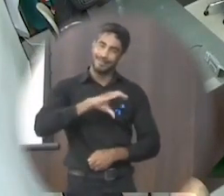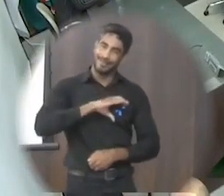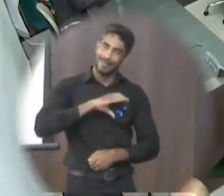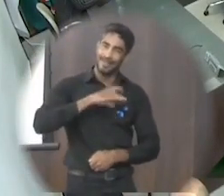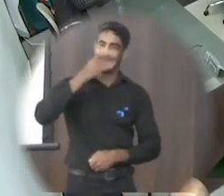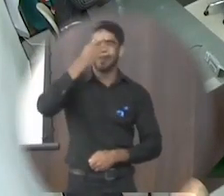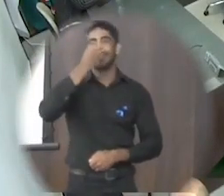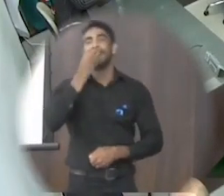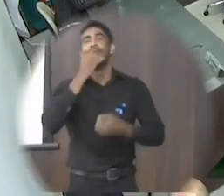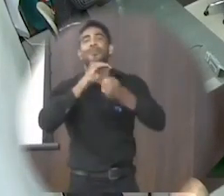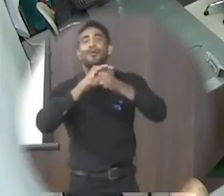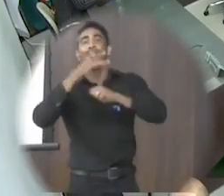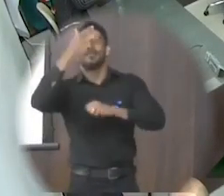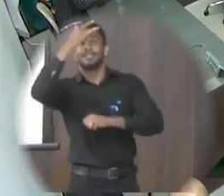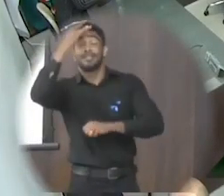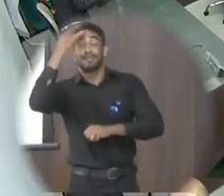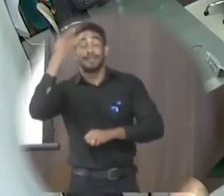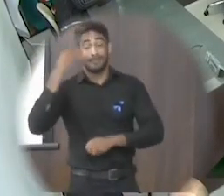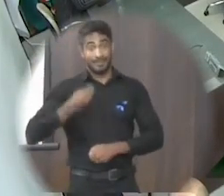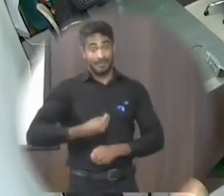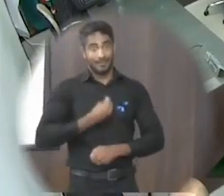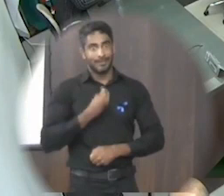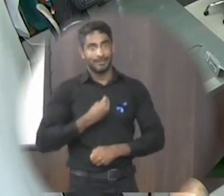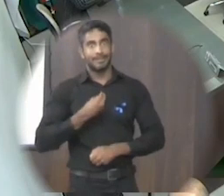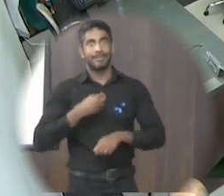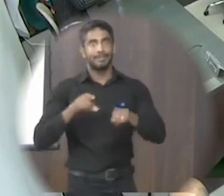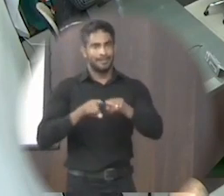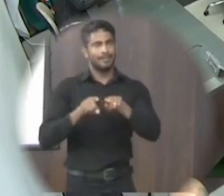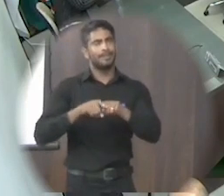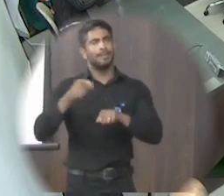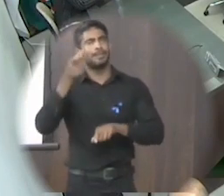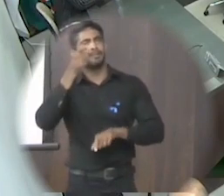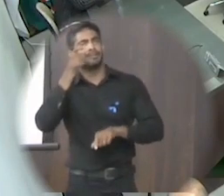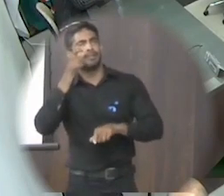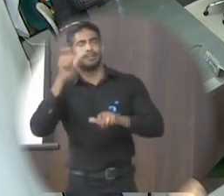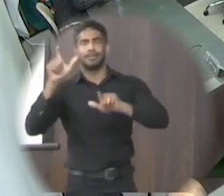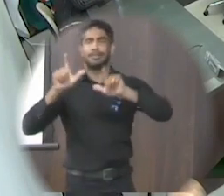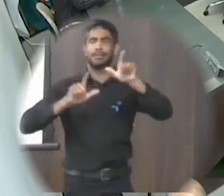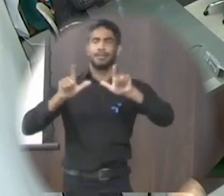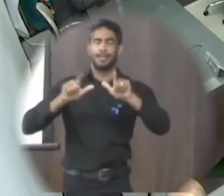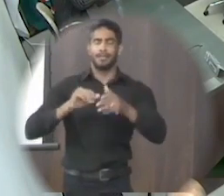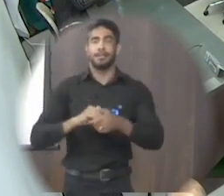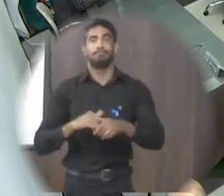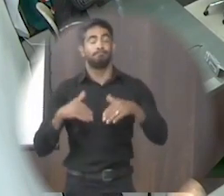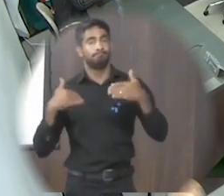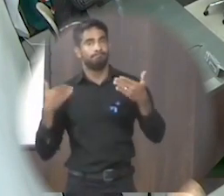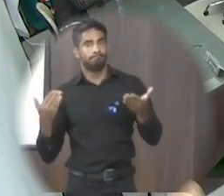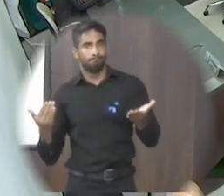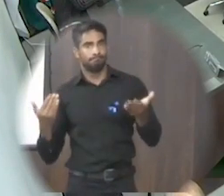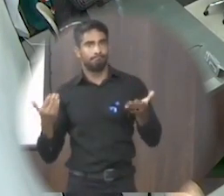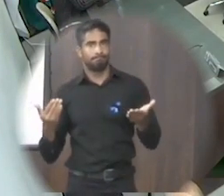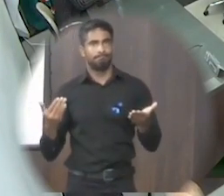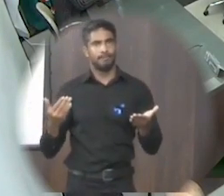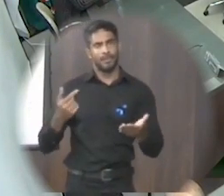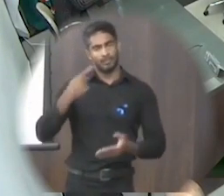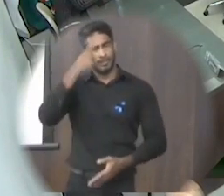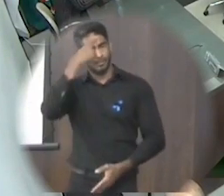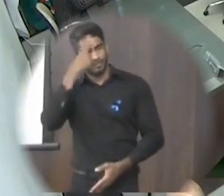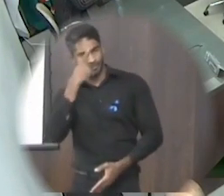público presente e público que nos assiste em casa. No Código de Postura do